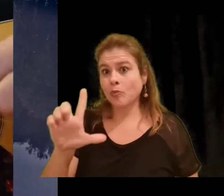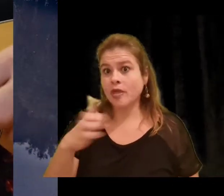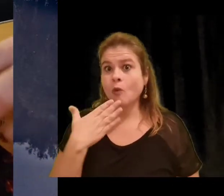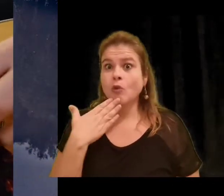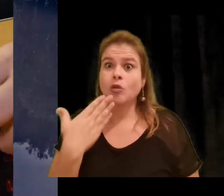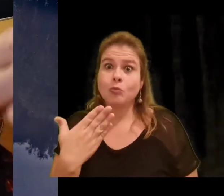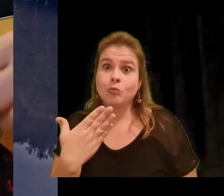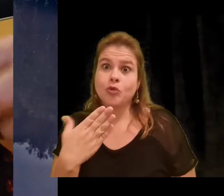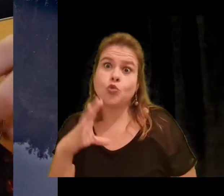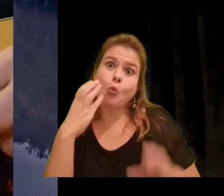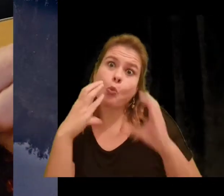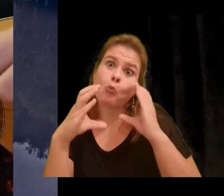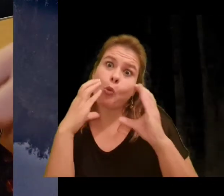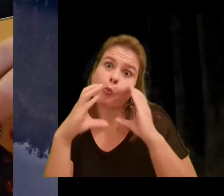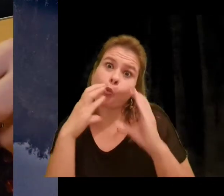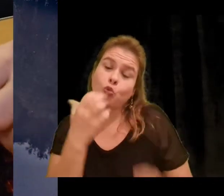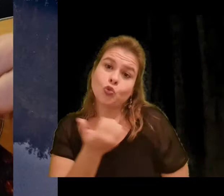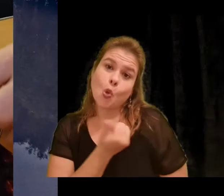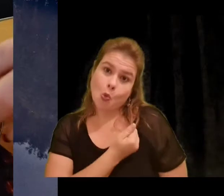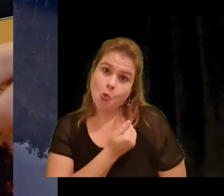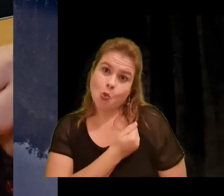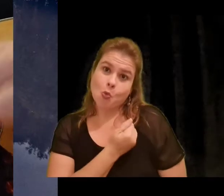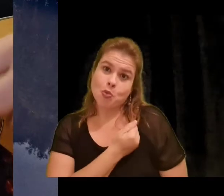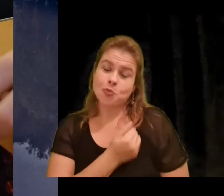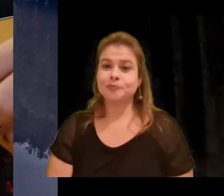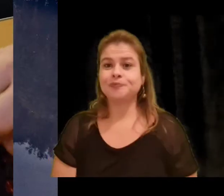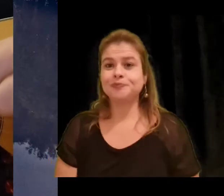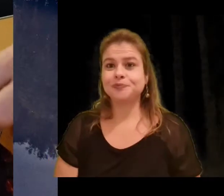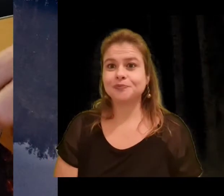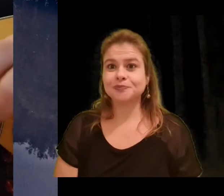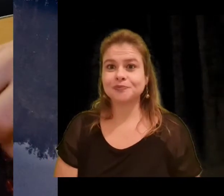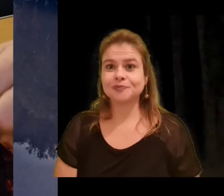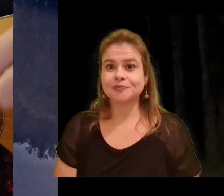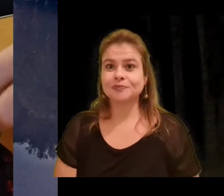vocês, né? Ele falou, faltou uma música de número, então vamos lá!